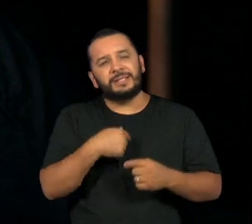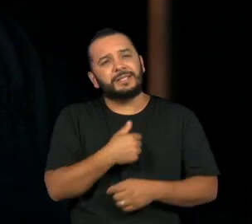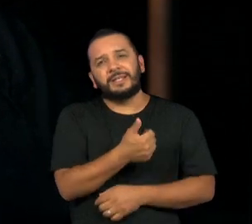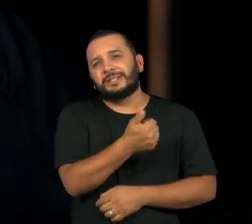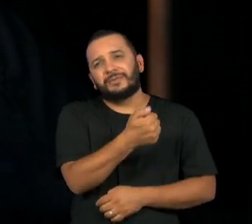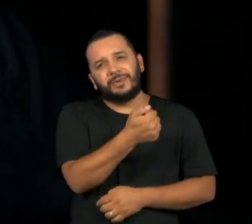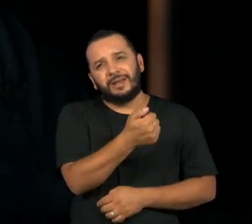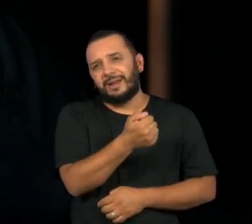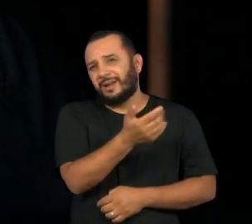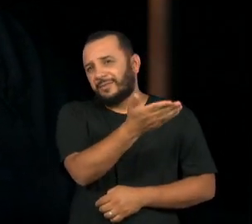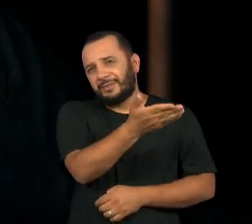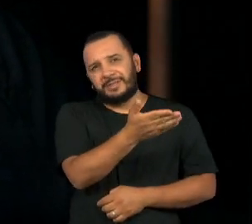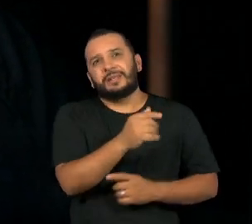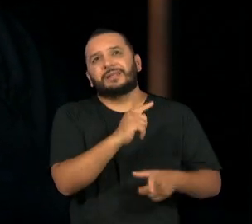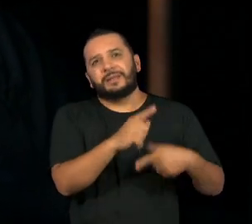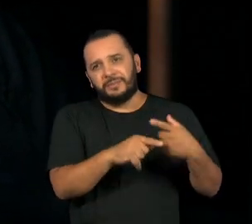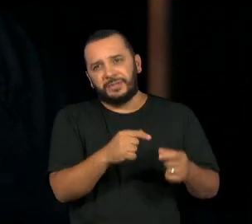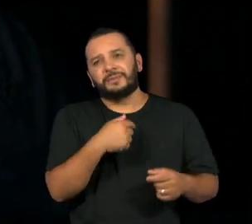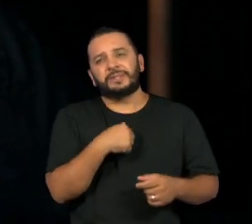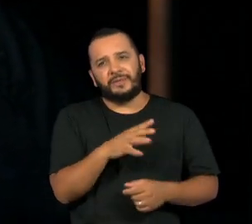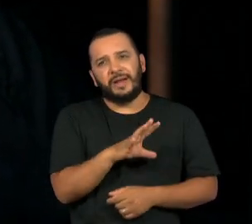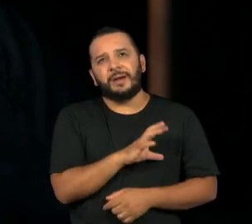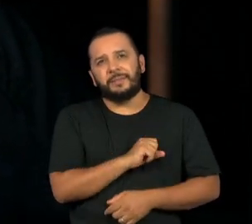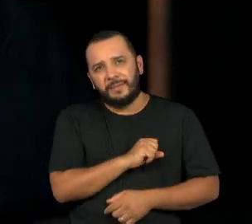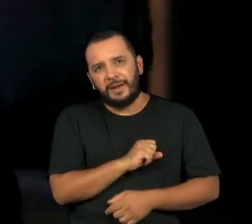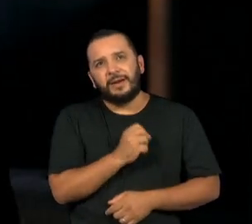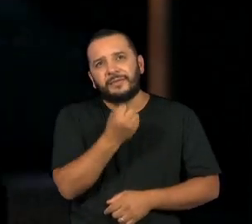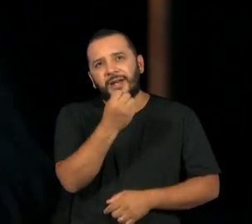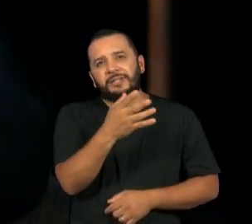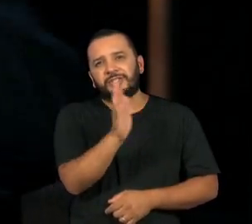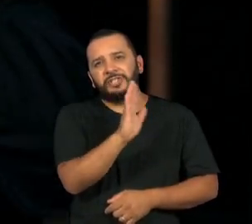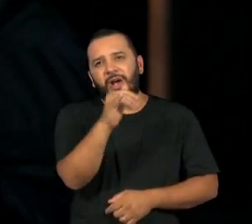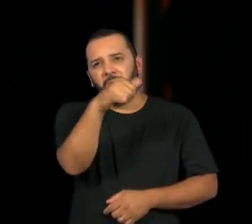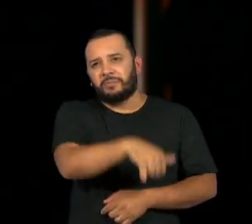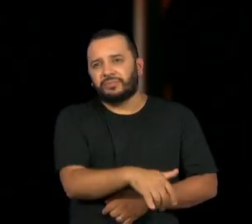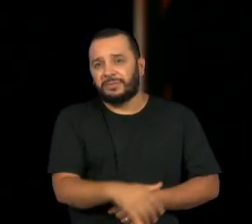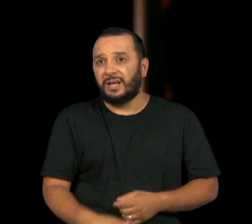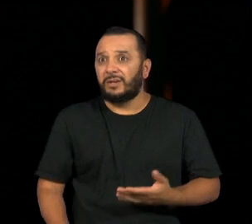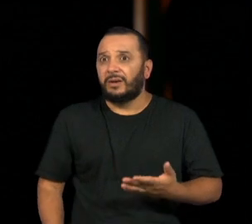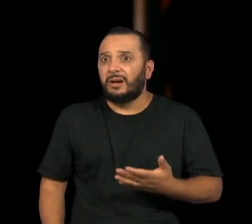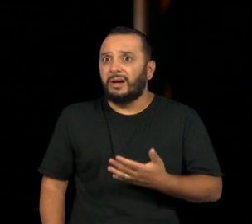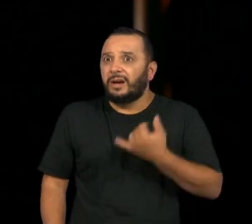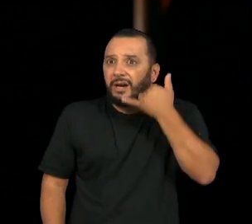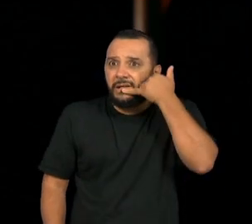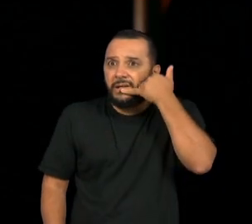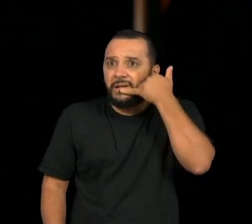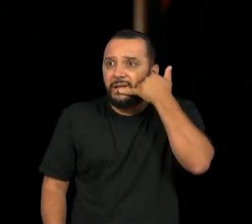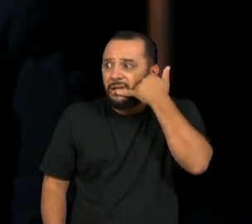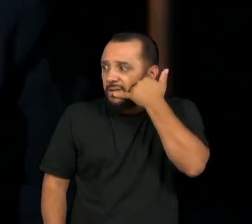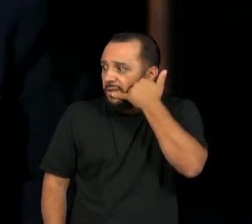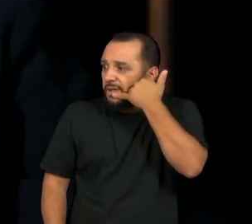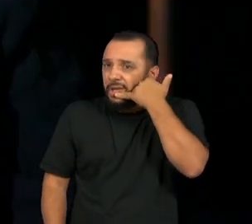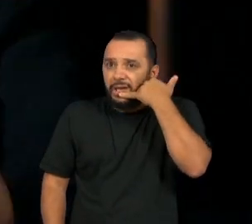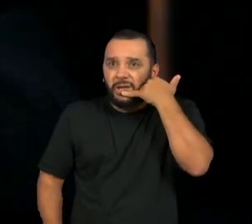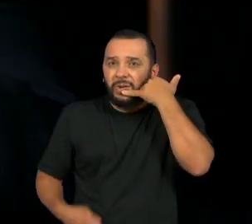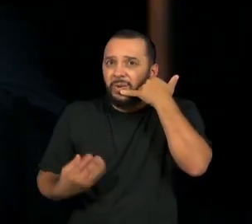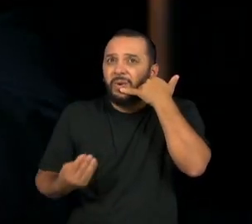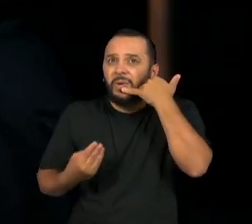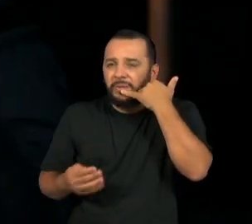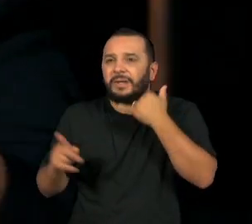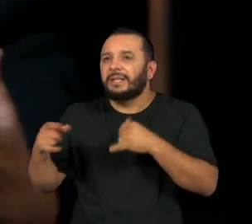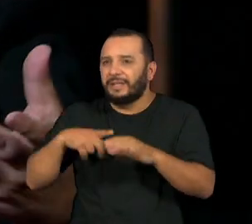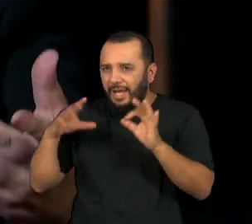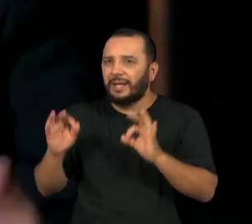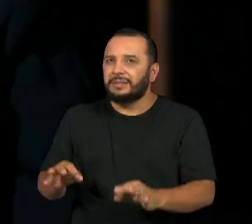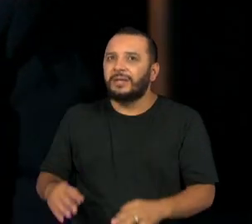ferrar, mas depois você vai amar essa viagem. Tchau. Pá! Desligou na minha cara. Que maravilha. Eu fiquei muito puto, mas ele tem razão